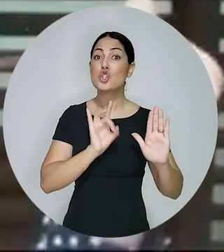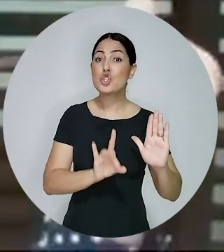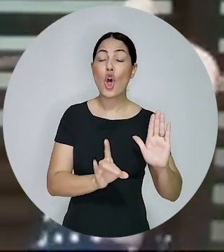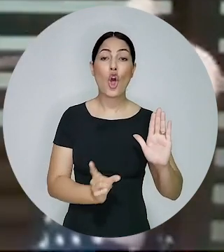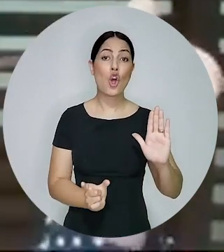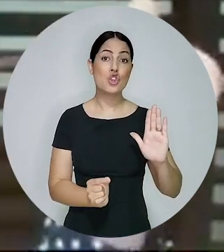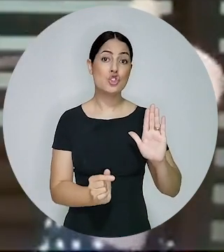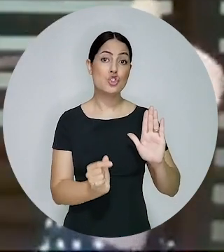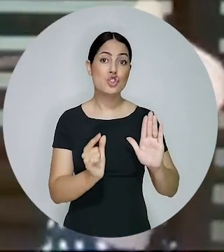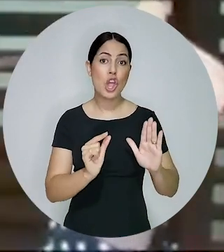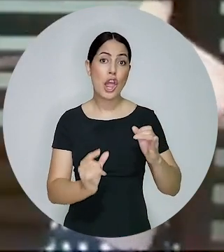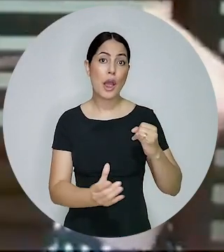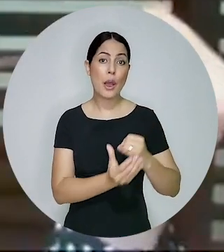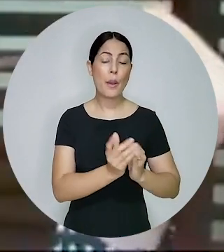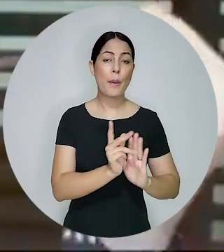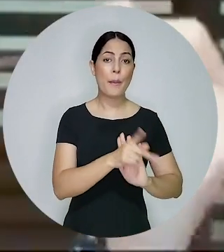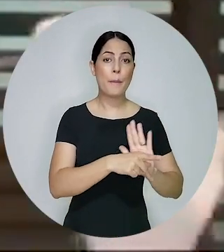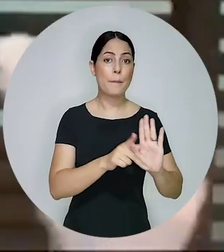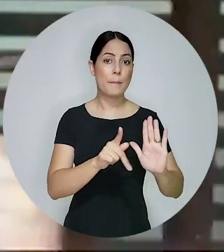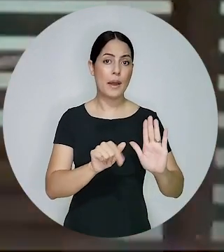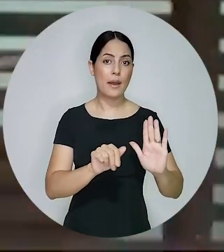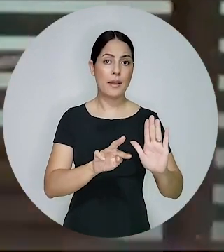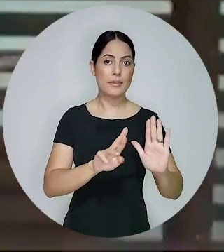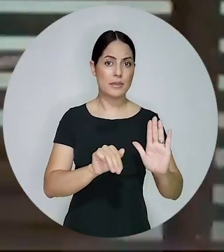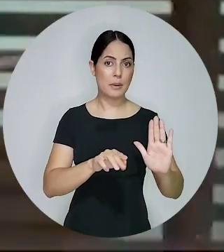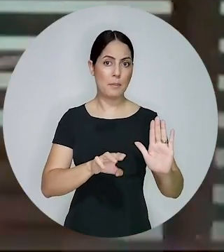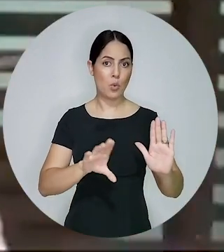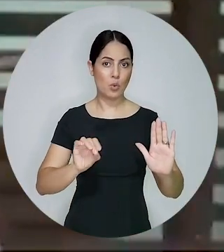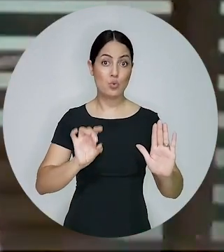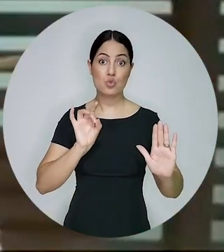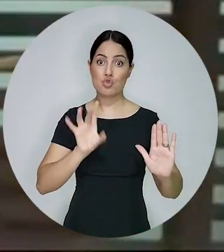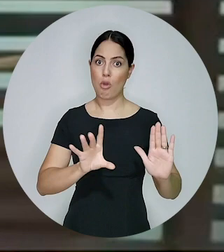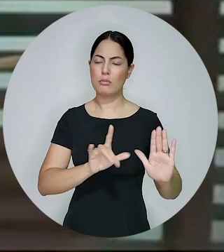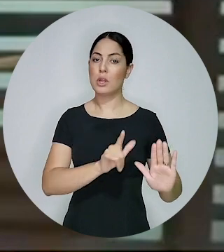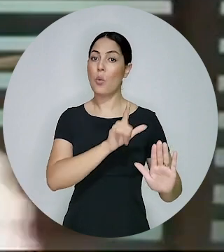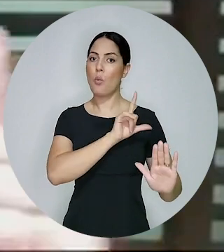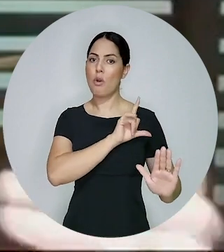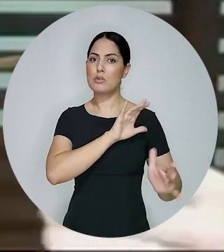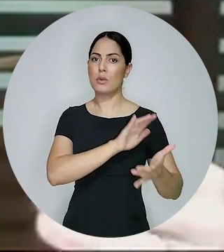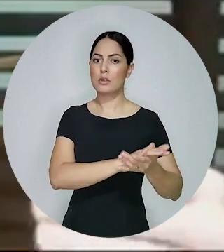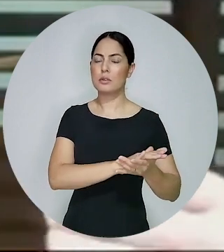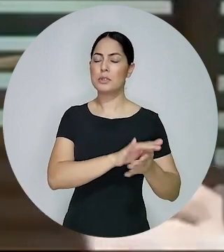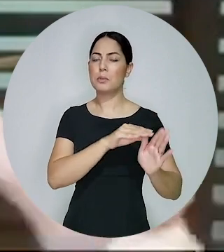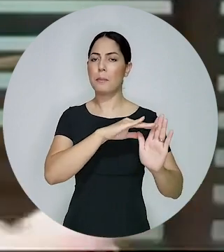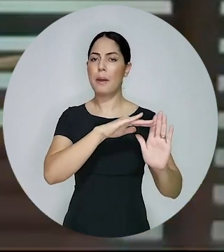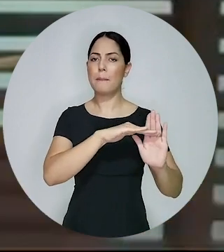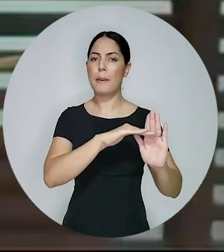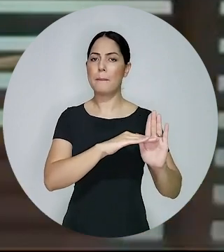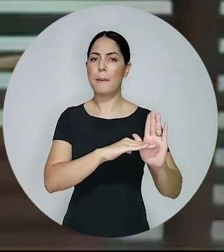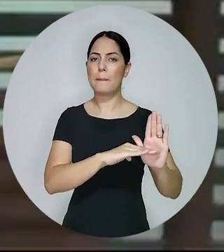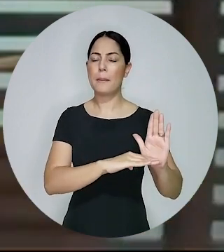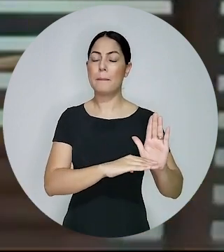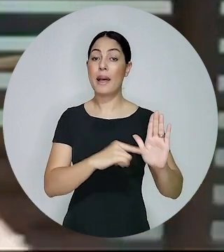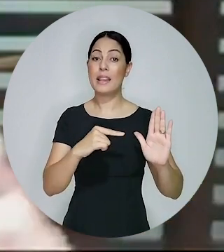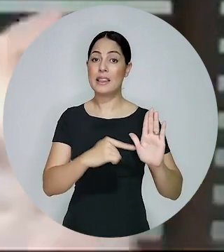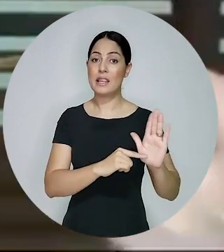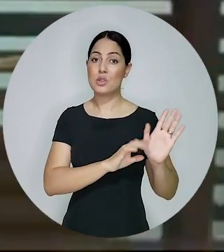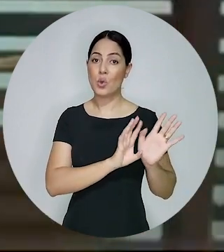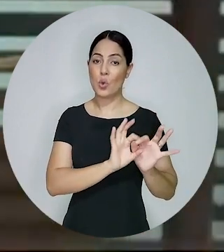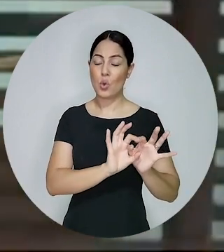abordar aspectos patrimoniais. Então, esse já é o nosso primeiro ponto aqui, a nossa primeira discussão, né? Qual é